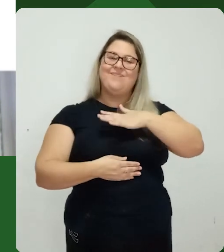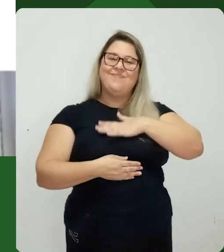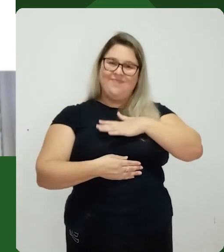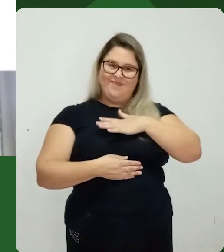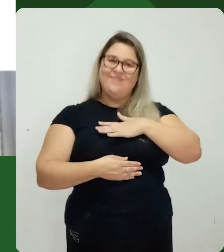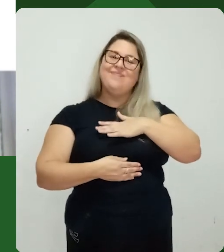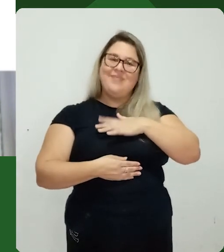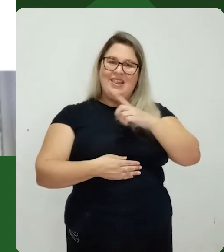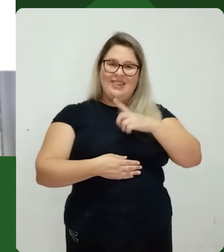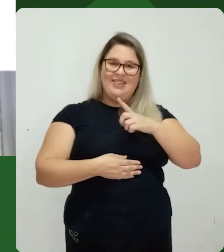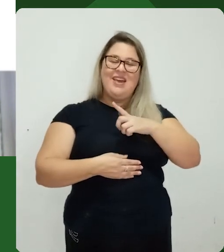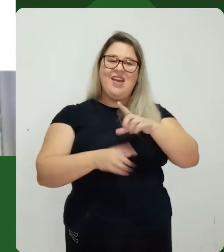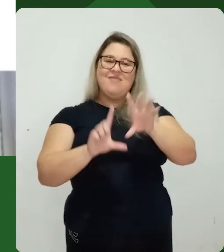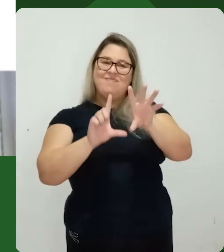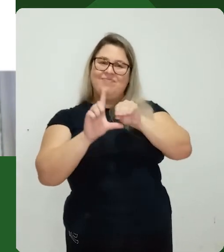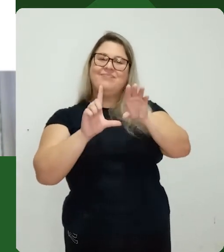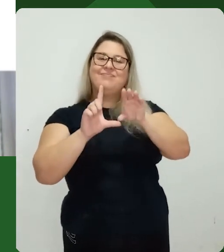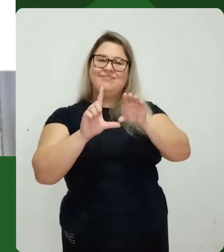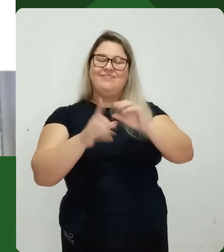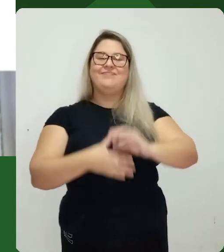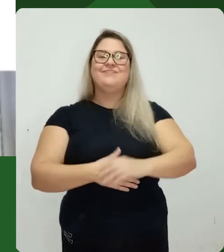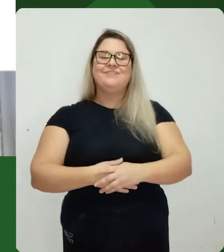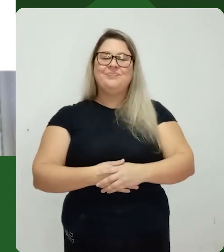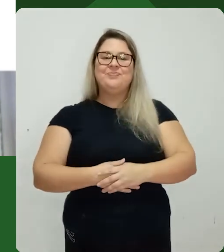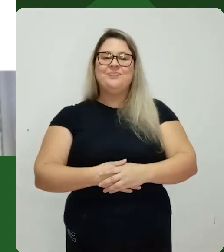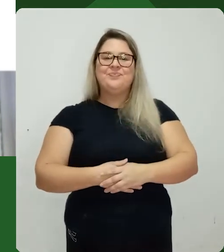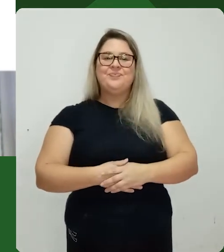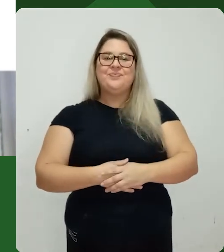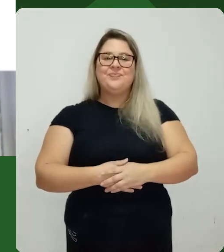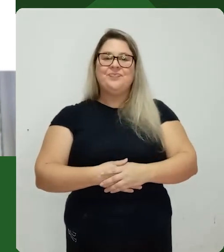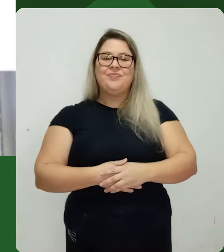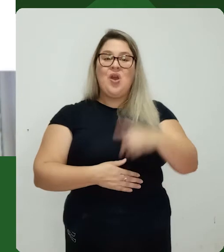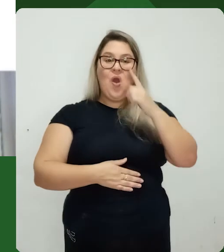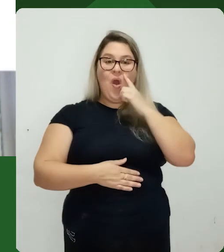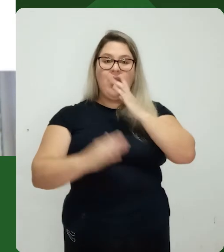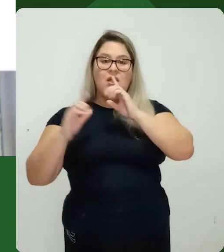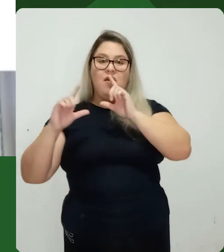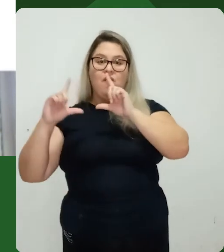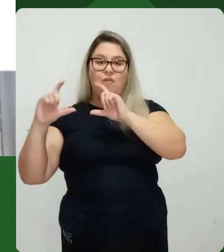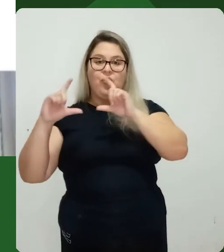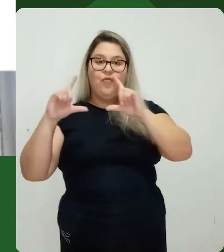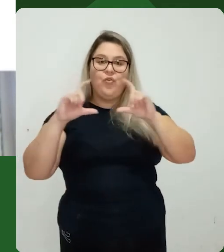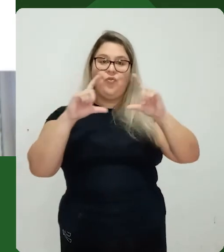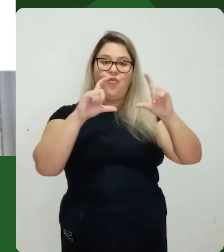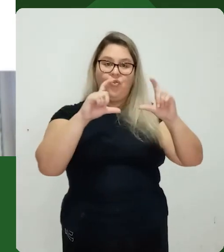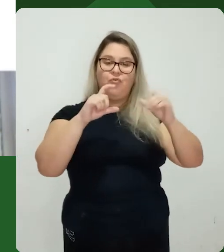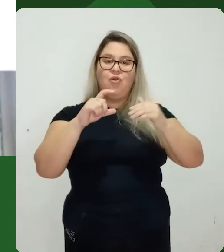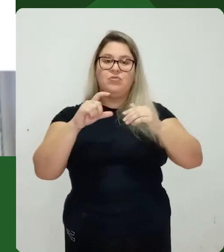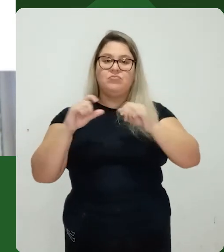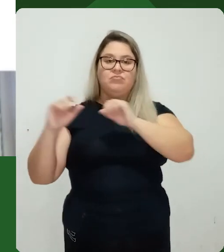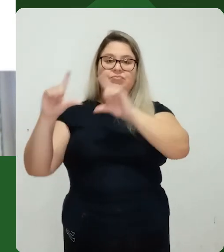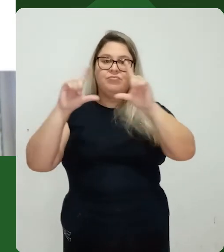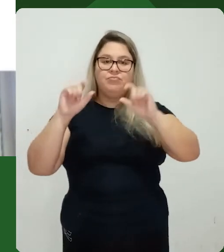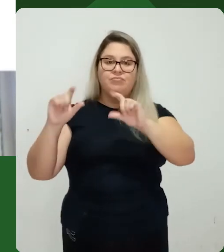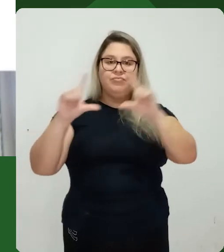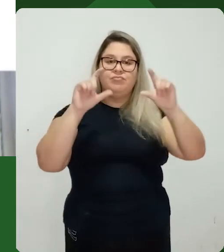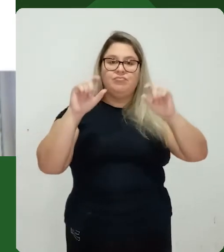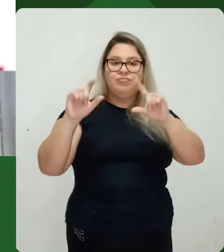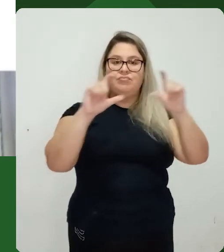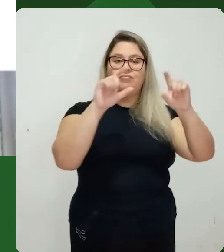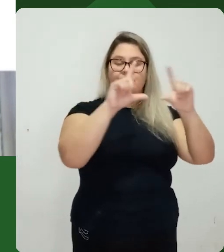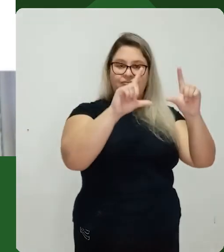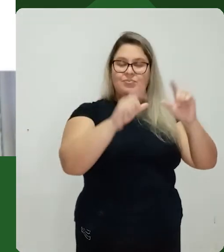esse movimento, esse véu, né, na cachoeira, a gente tem um obturador mais lento. Então o obturador traz esse efeito. Além